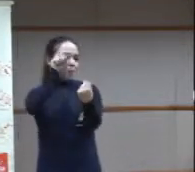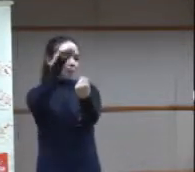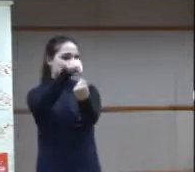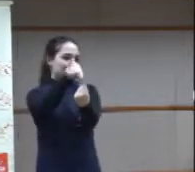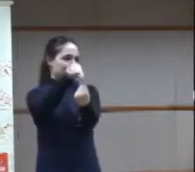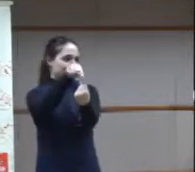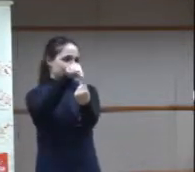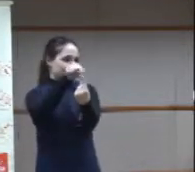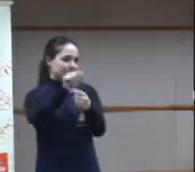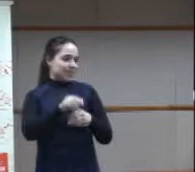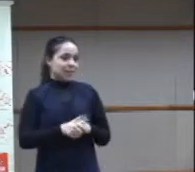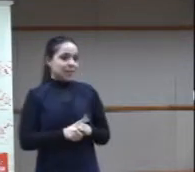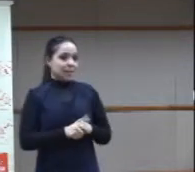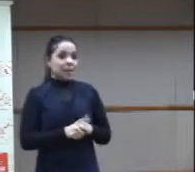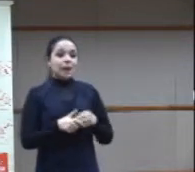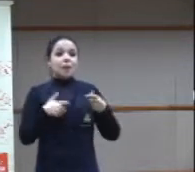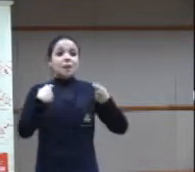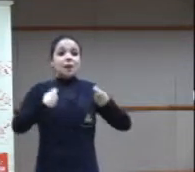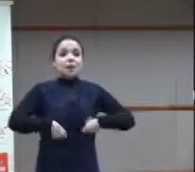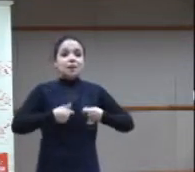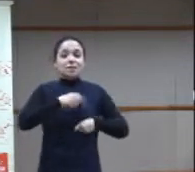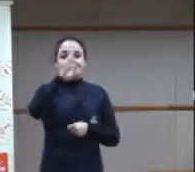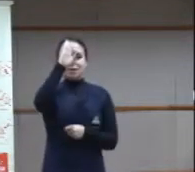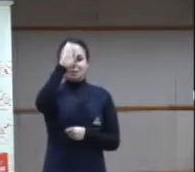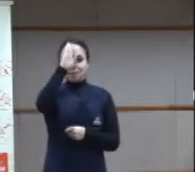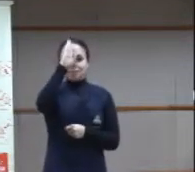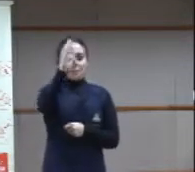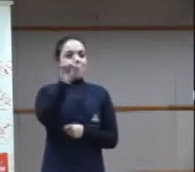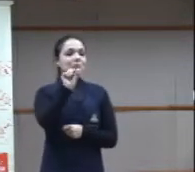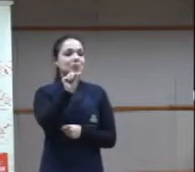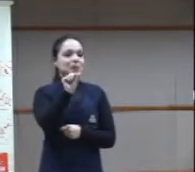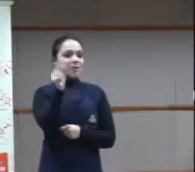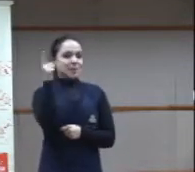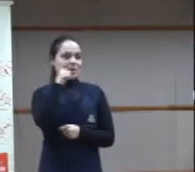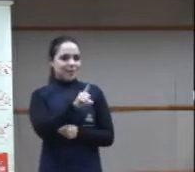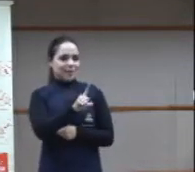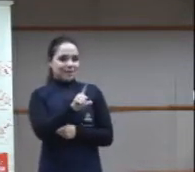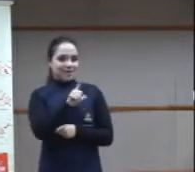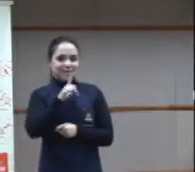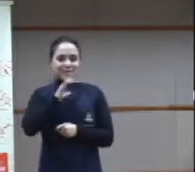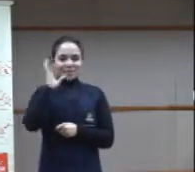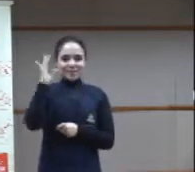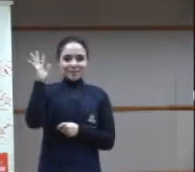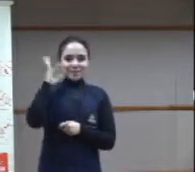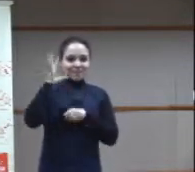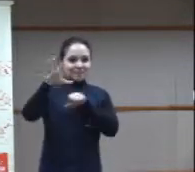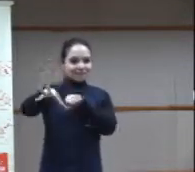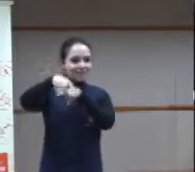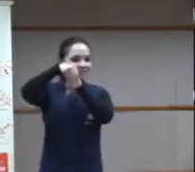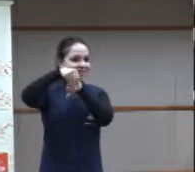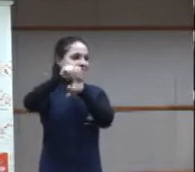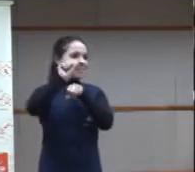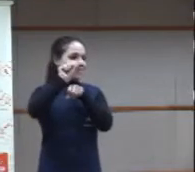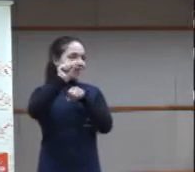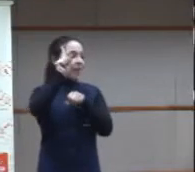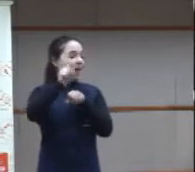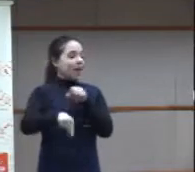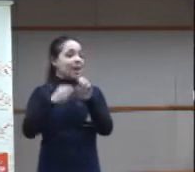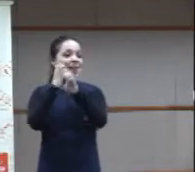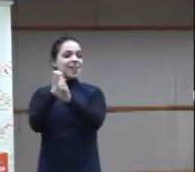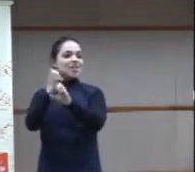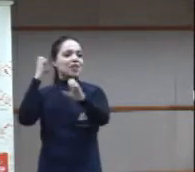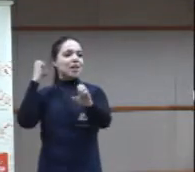que nos deixar impregnar por um conceito muito importante que vem da arquitetura,